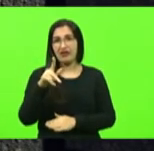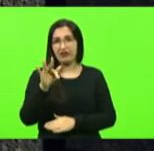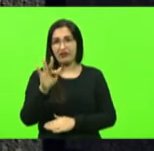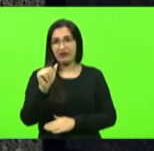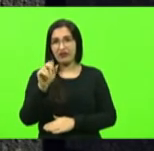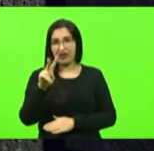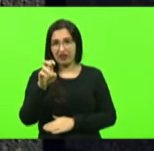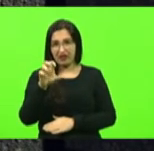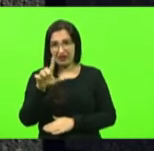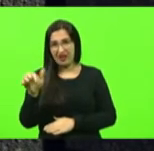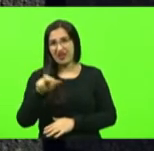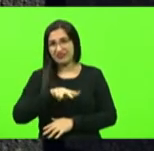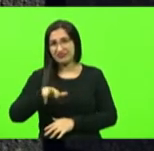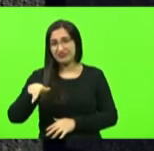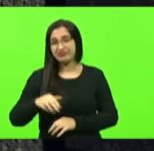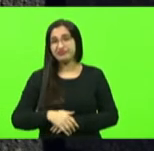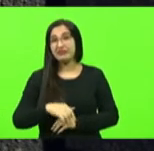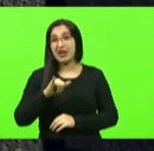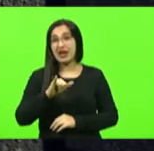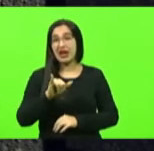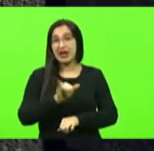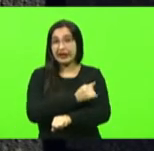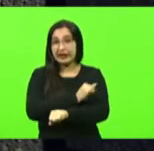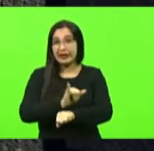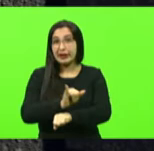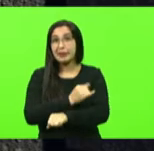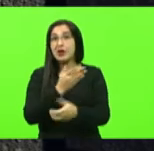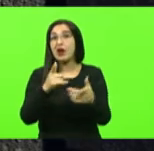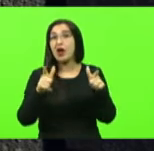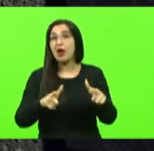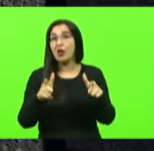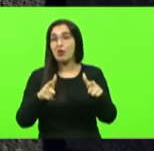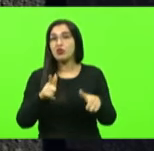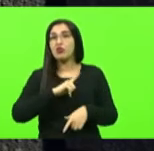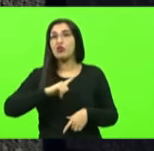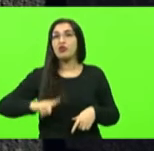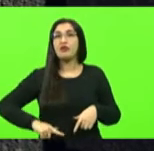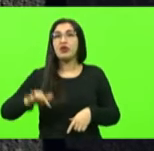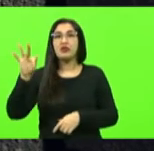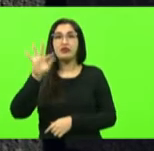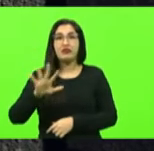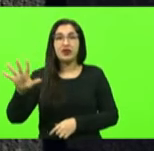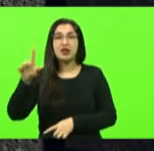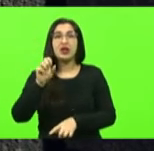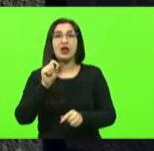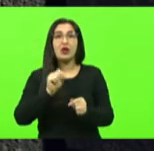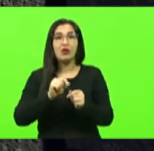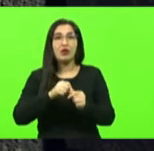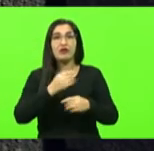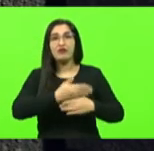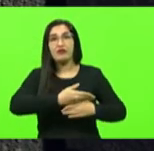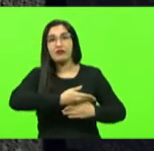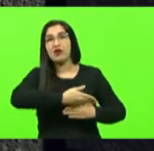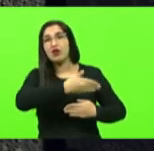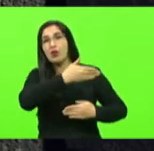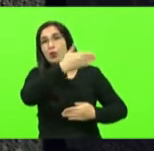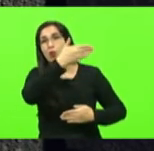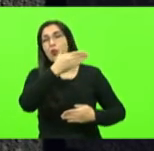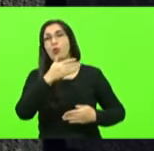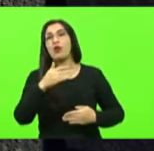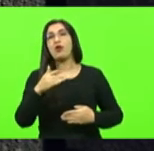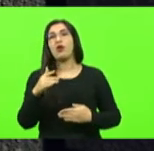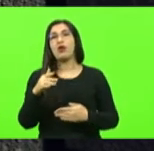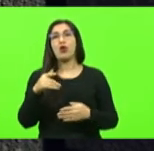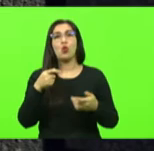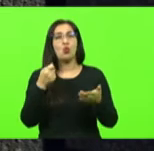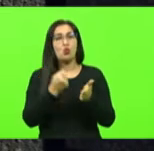Itapiranga, sempre, naquela época, era o governo federal que fazia as parais, que era a Eletrosul. Lutamos contra a